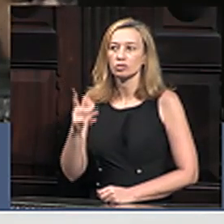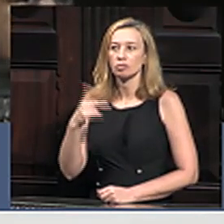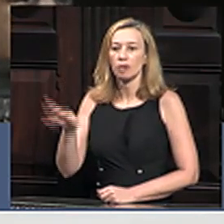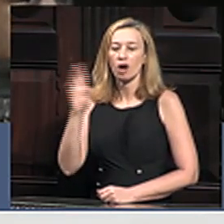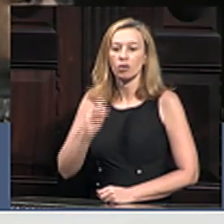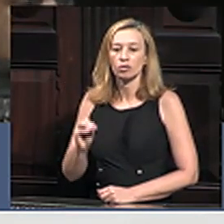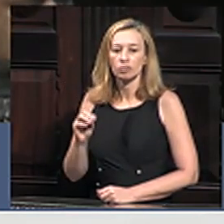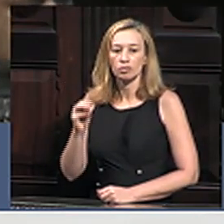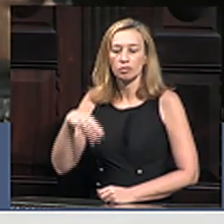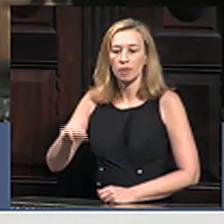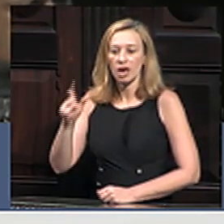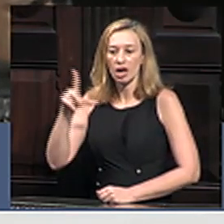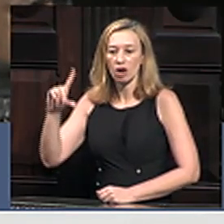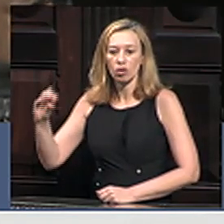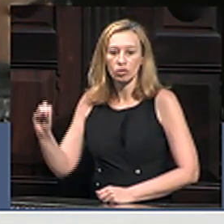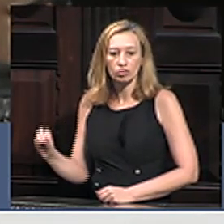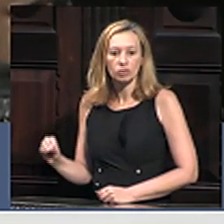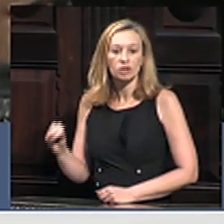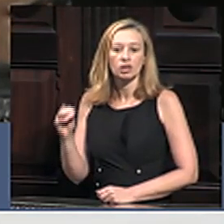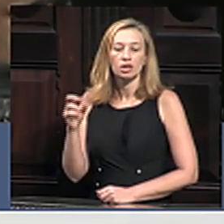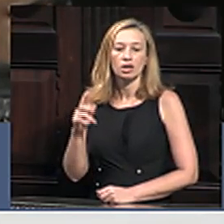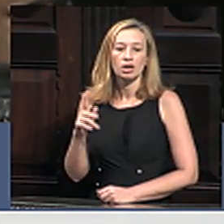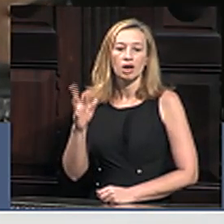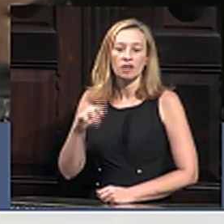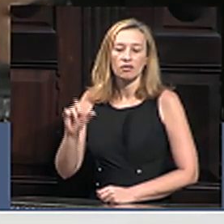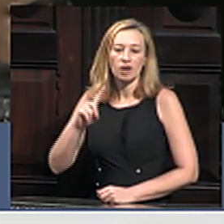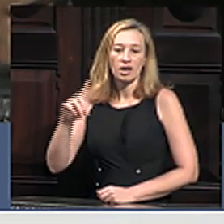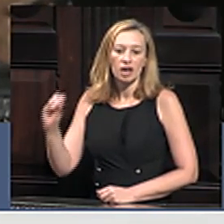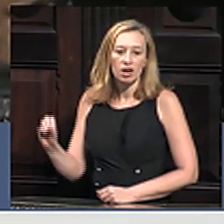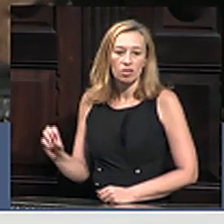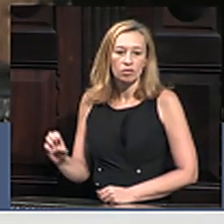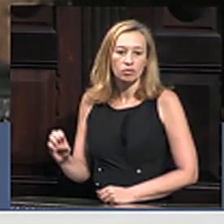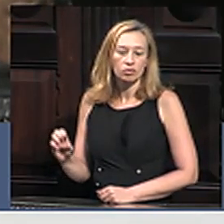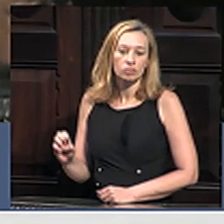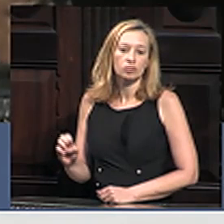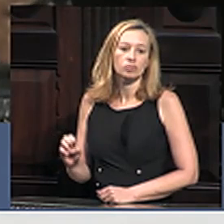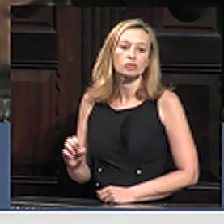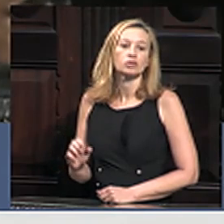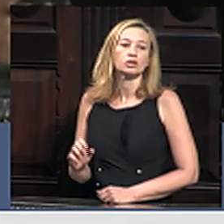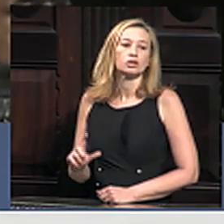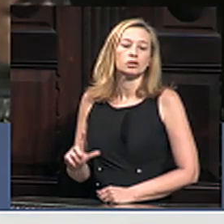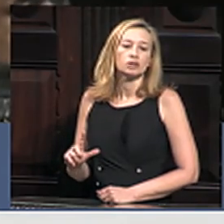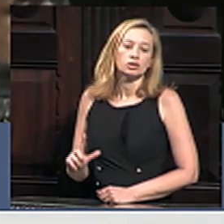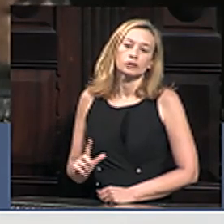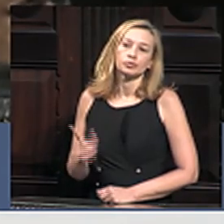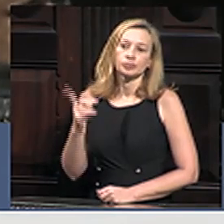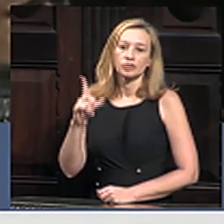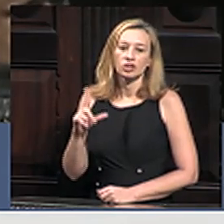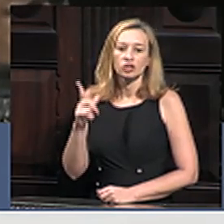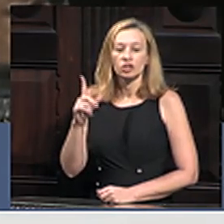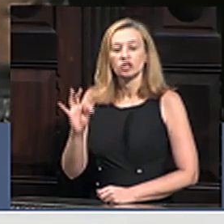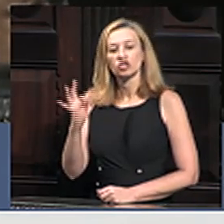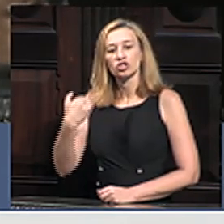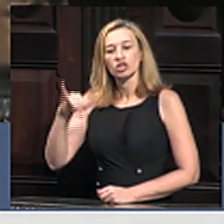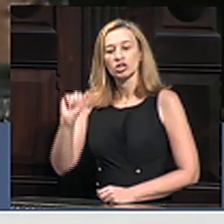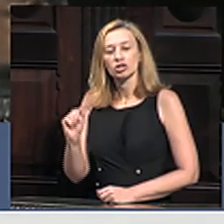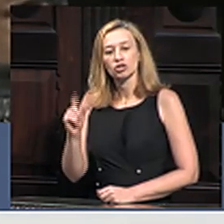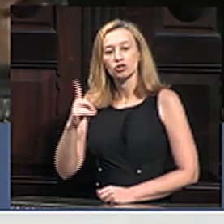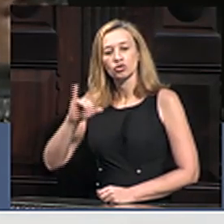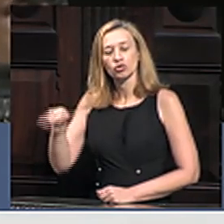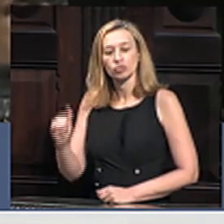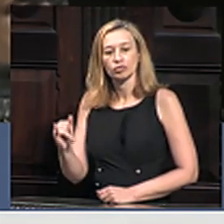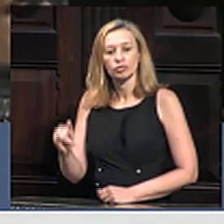Melo, Pedro Augusto, Rafael Pisciani, Renato Cosolino, Silas Bento, Tiago Pampolha, Tia Ju, Zeidan e Zito.